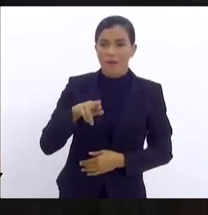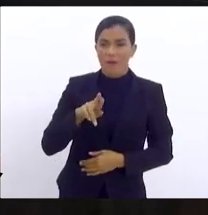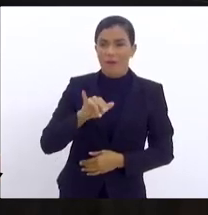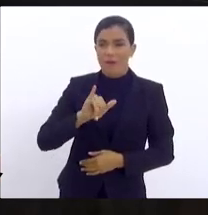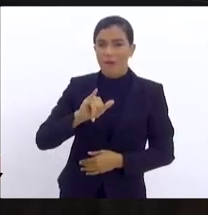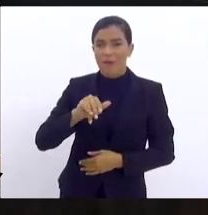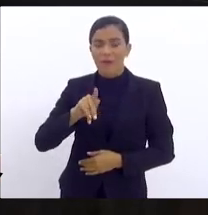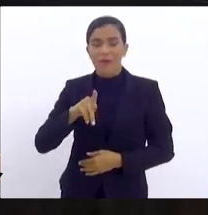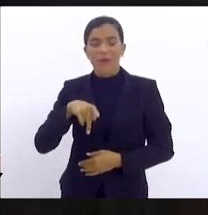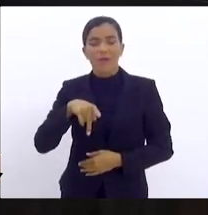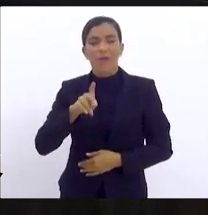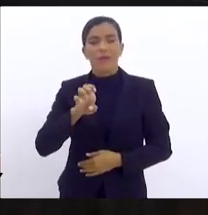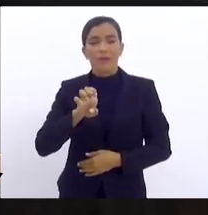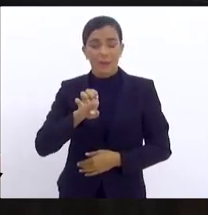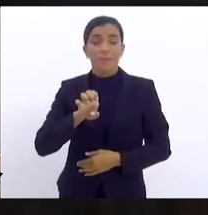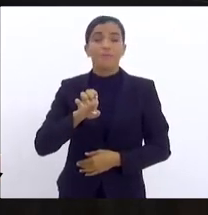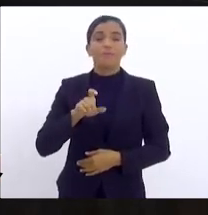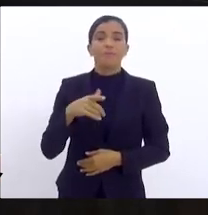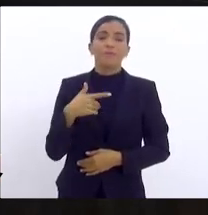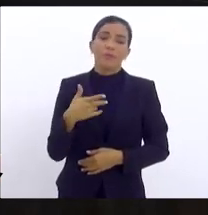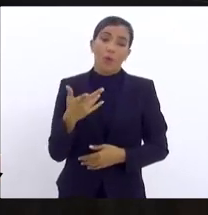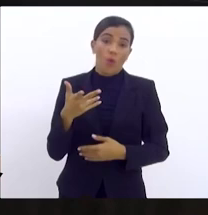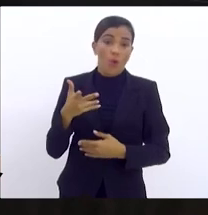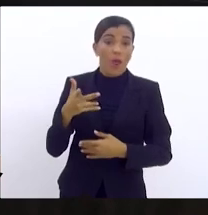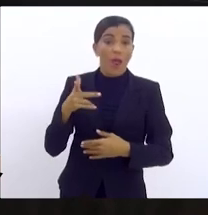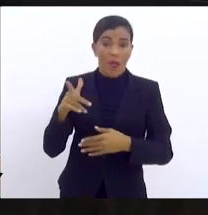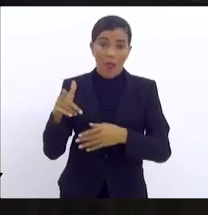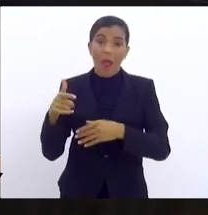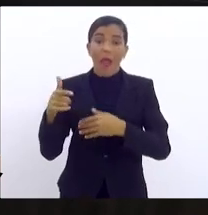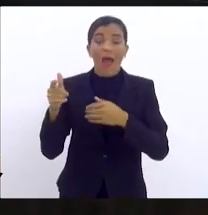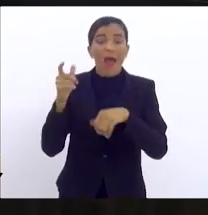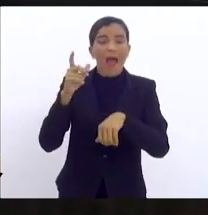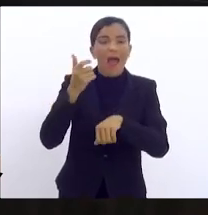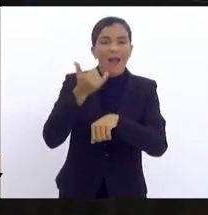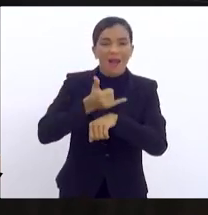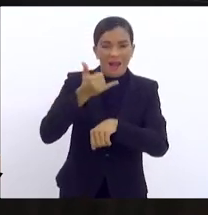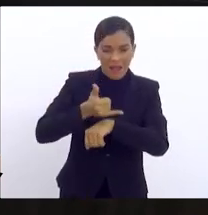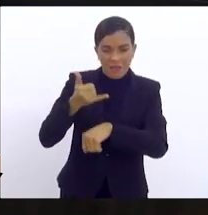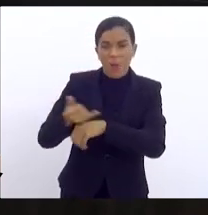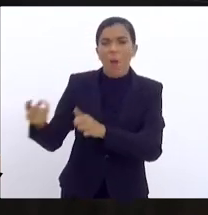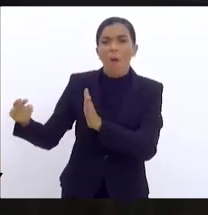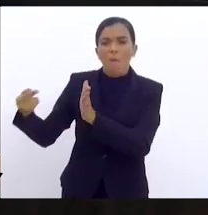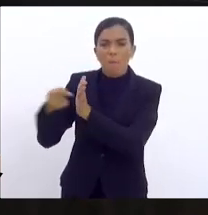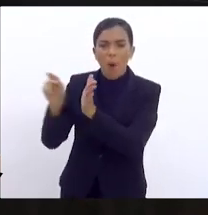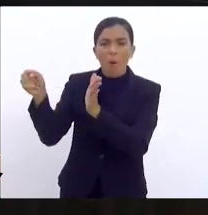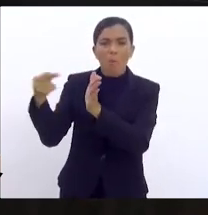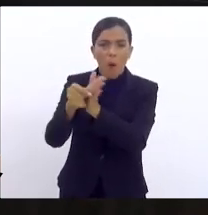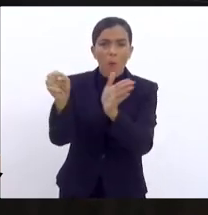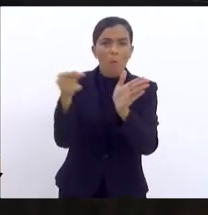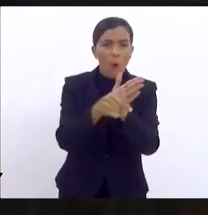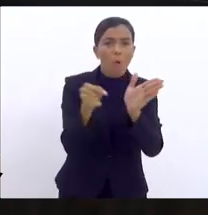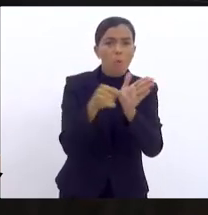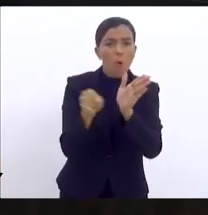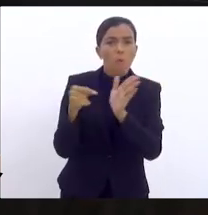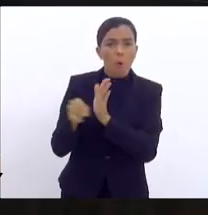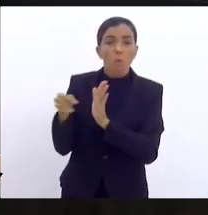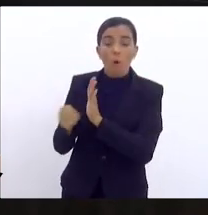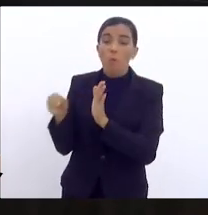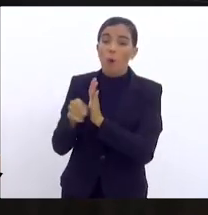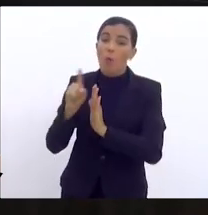na porta mas acho que ela já são blindadas na porta também o vidro não mas segundo informações que eu tive ação blindada na porta